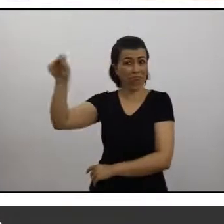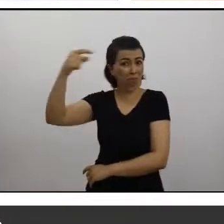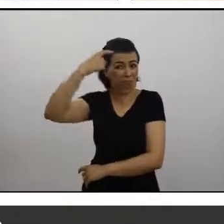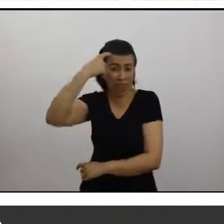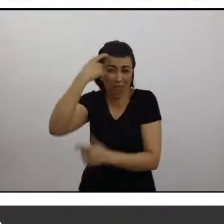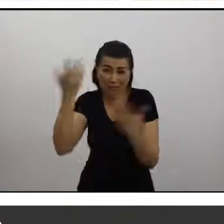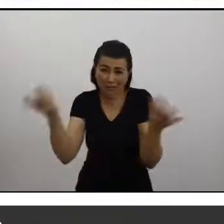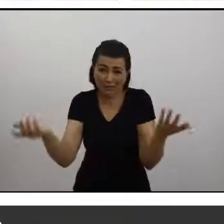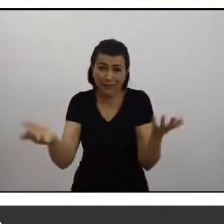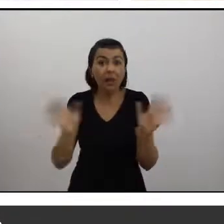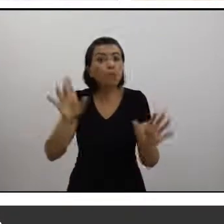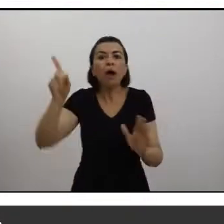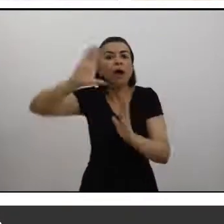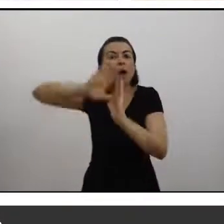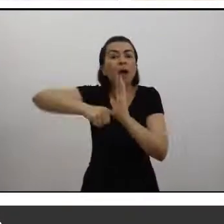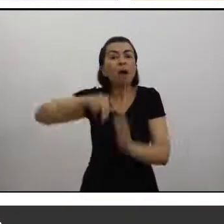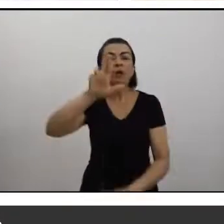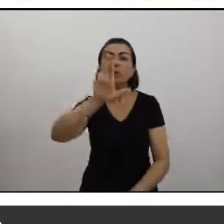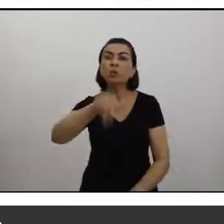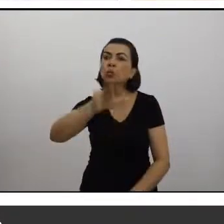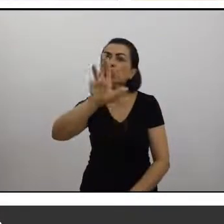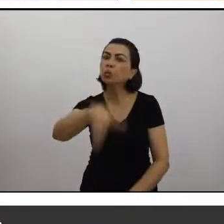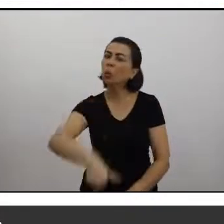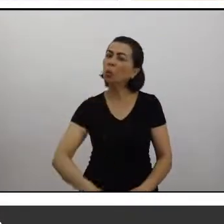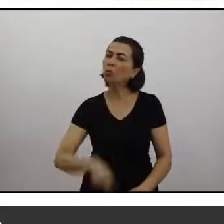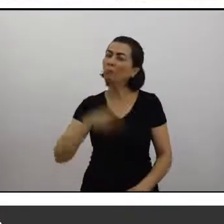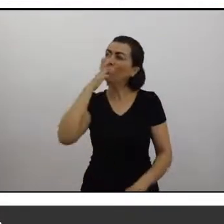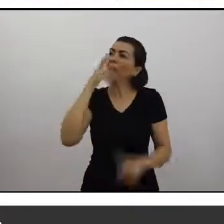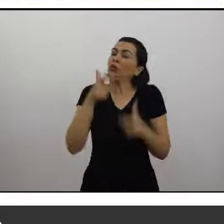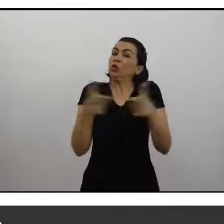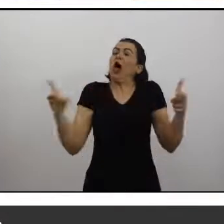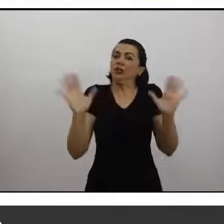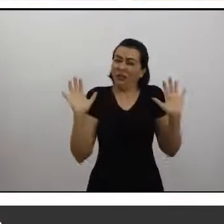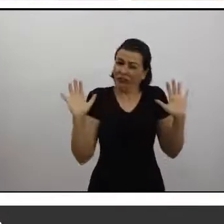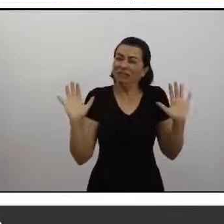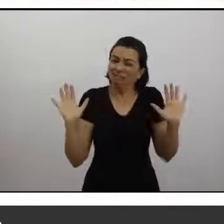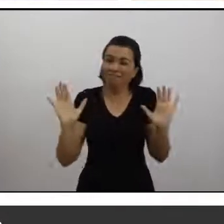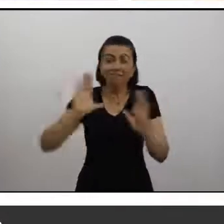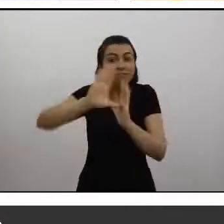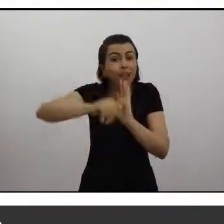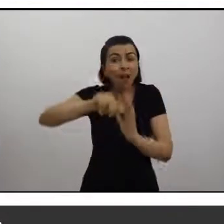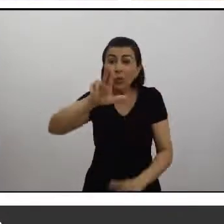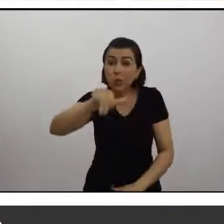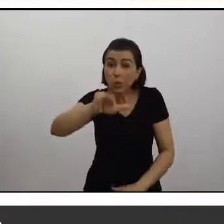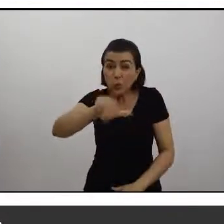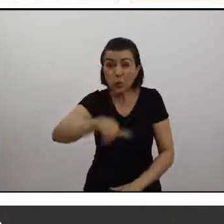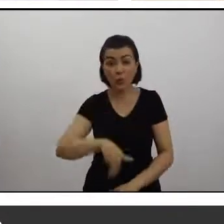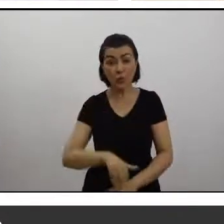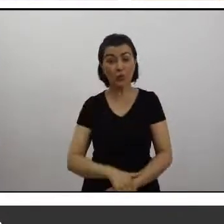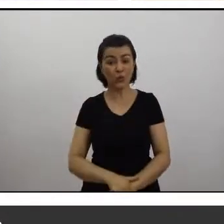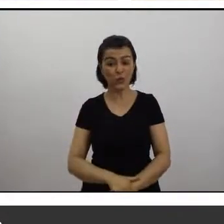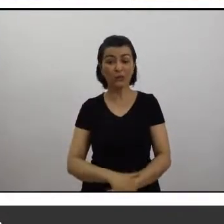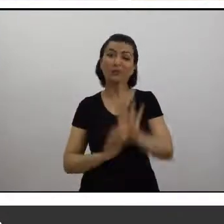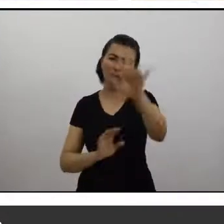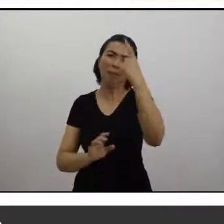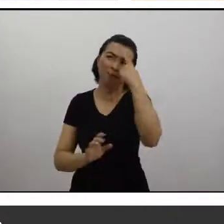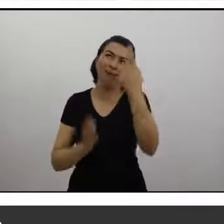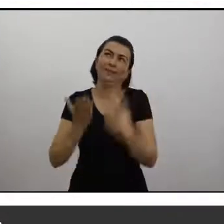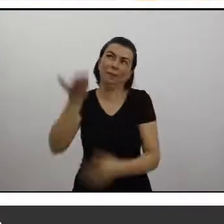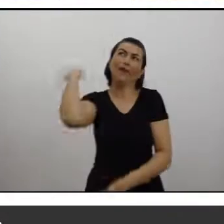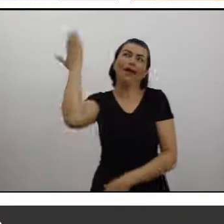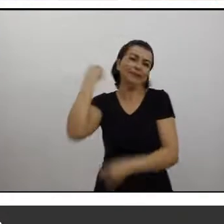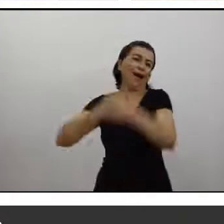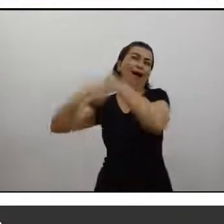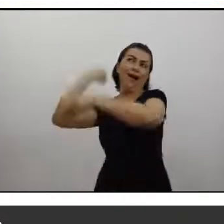roubou nada. Acho que a resposta é essa, foi sorte, assim. Mas talvez fosse uma outra época, a situação toda fosse